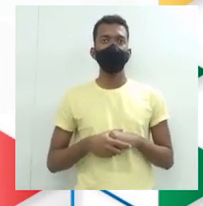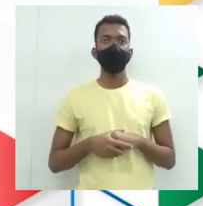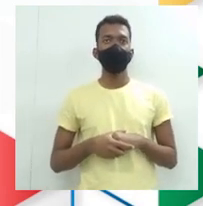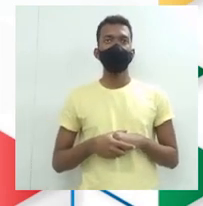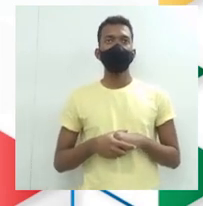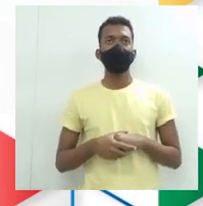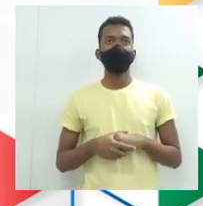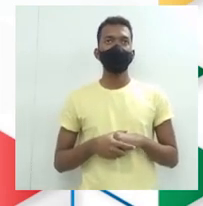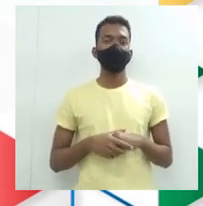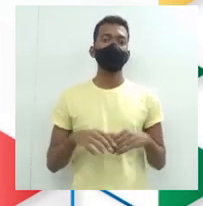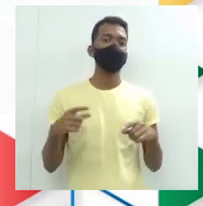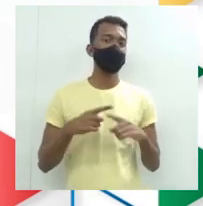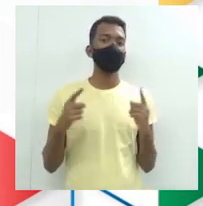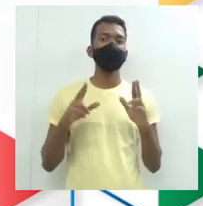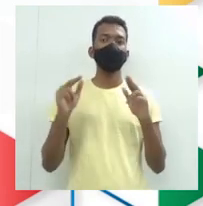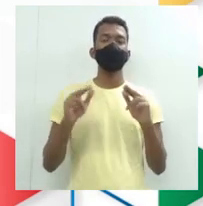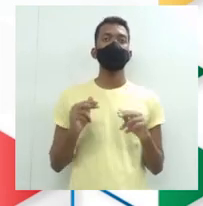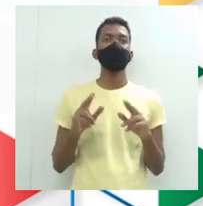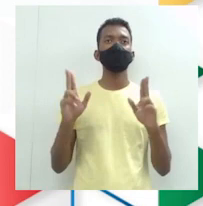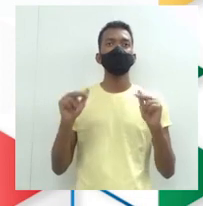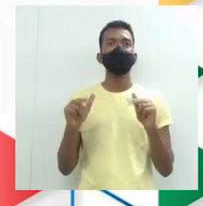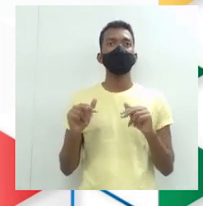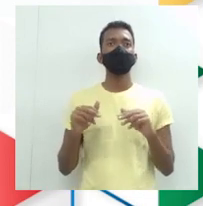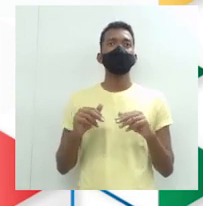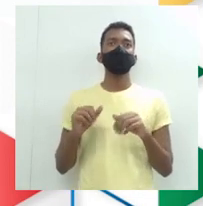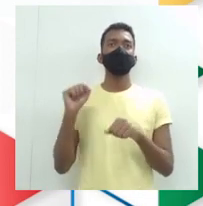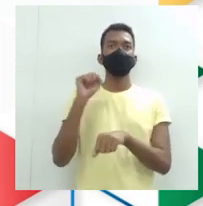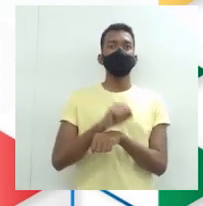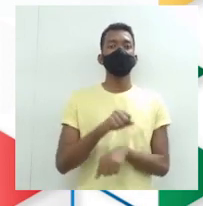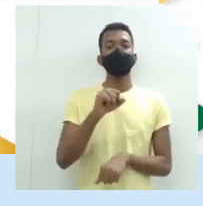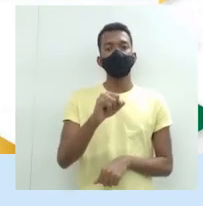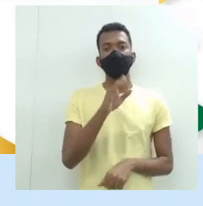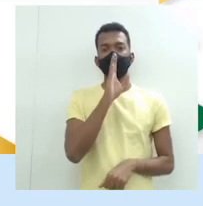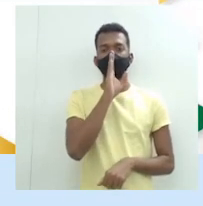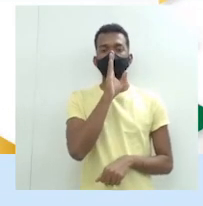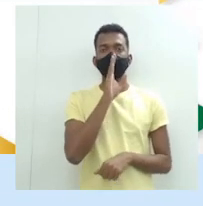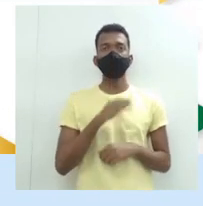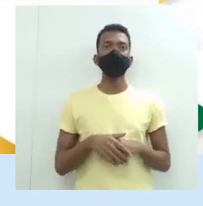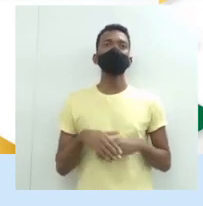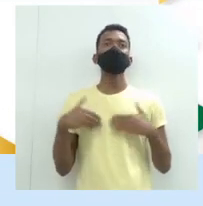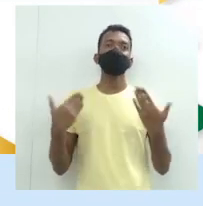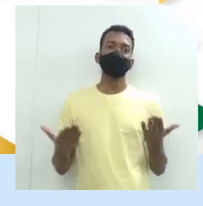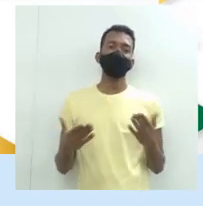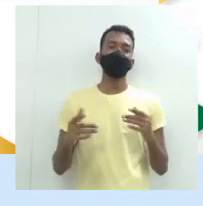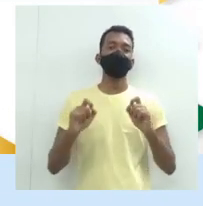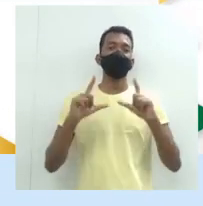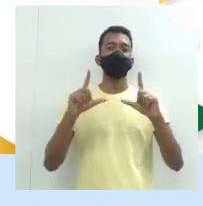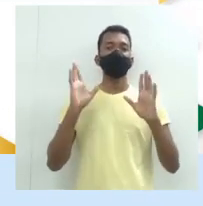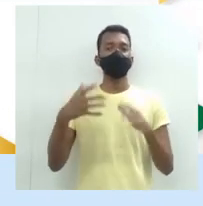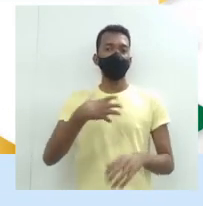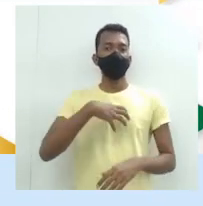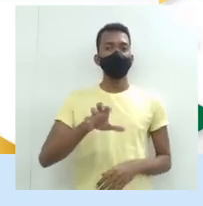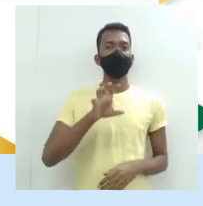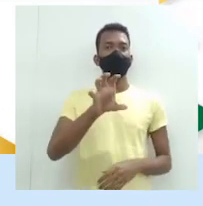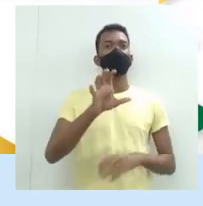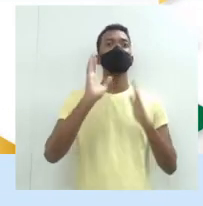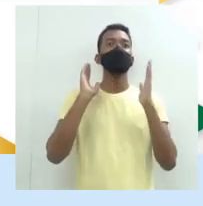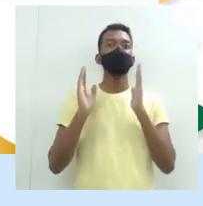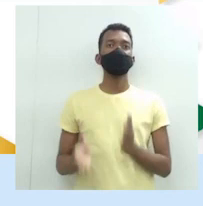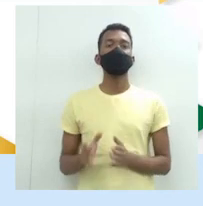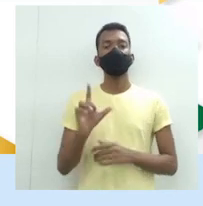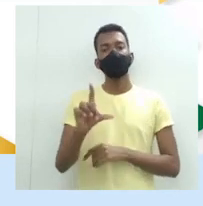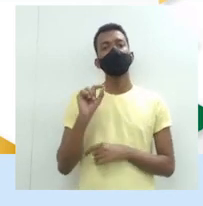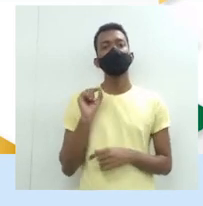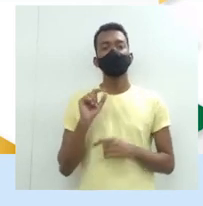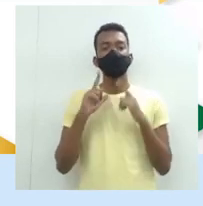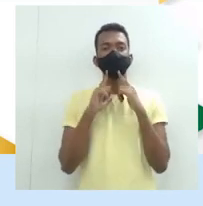in silence. E nunca termina em silêncio. Então os cartazes eles já sensibilizam, já escolhe a